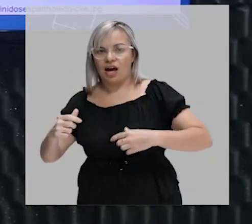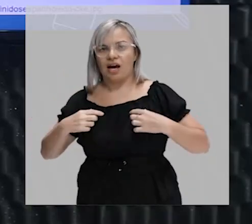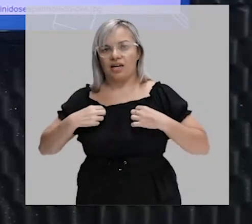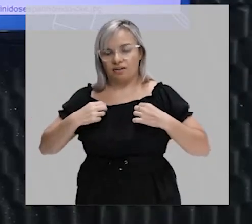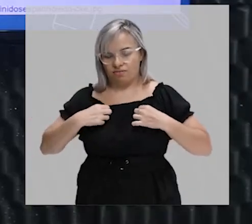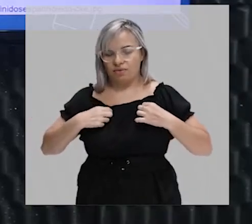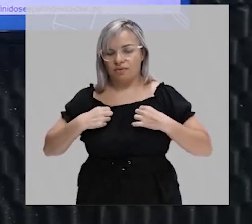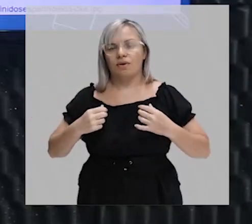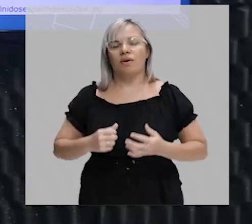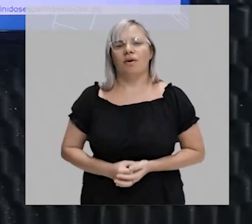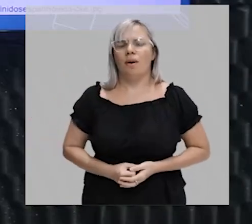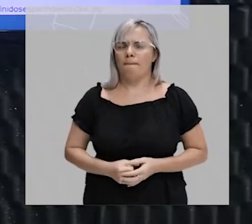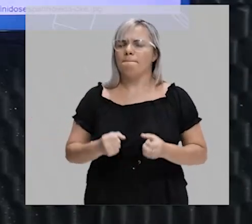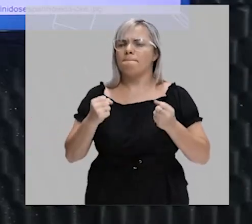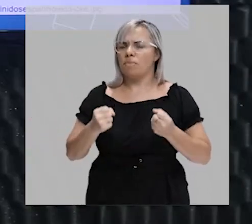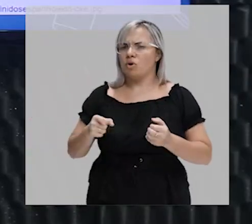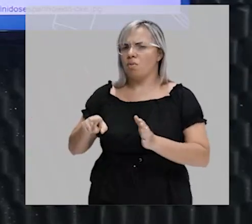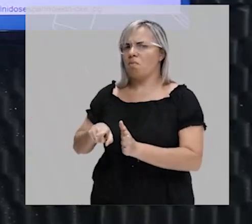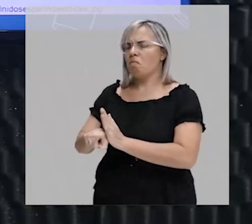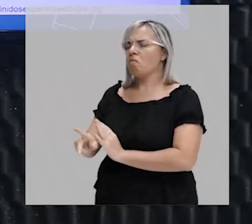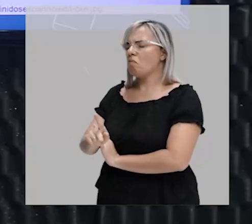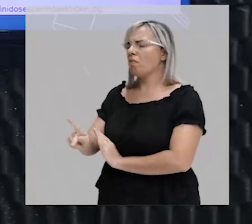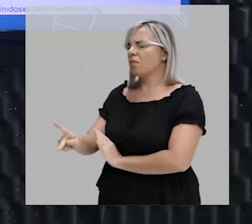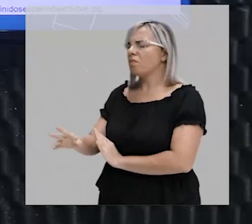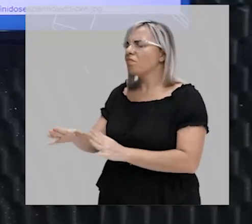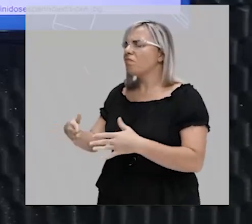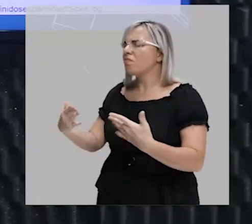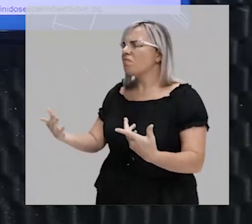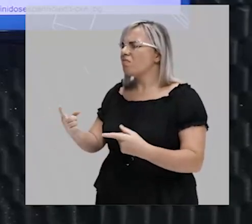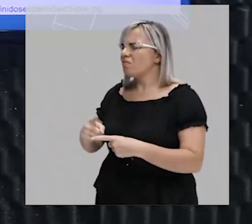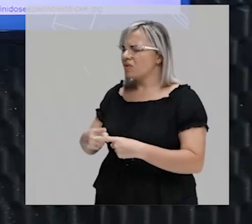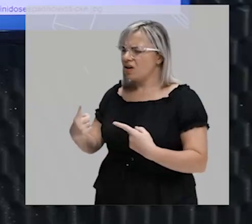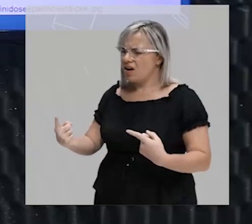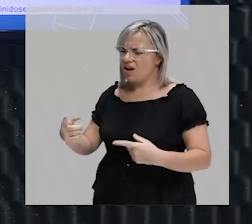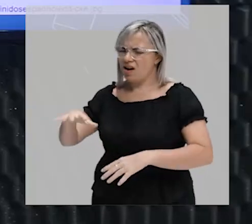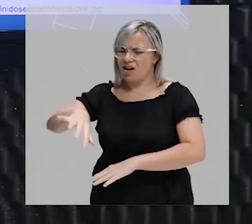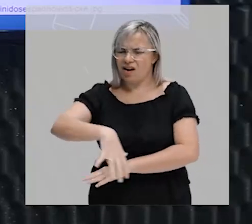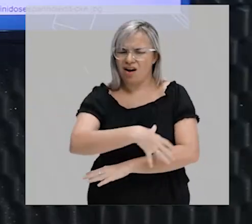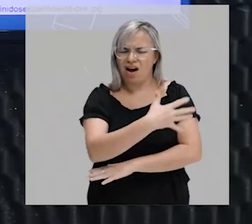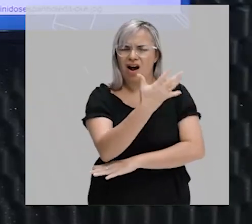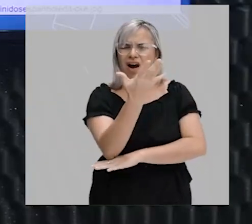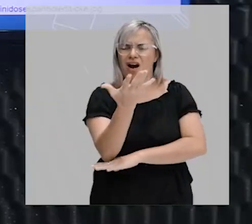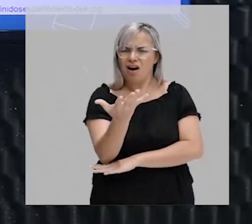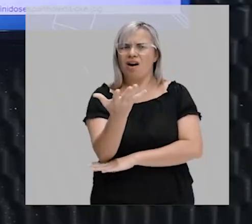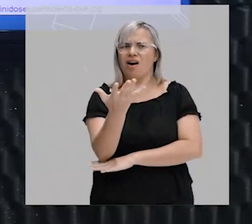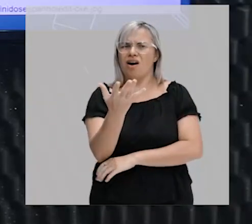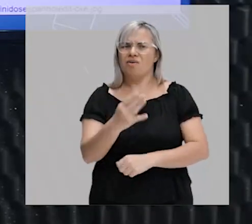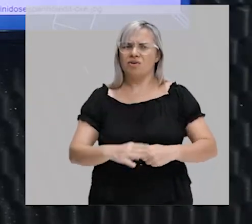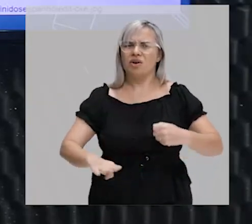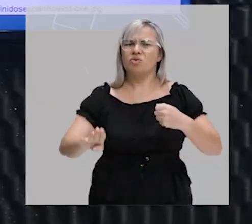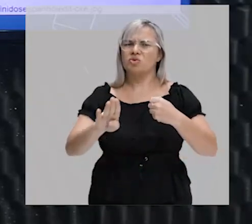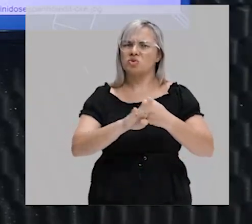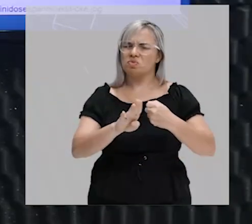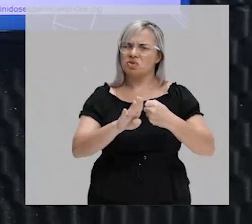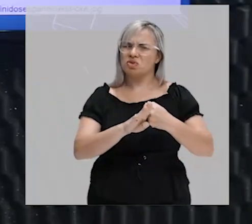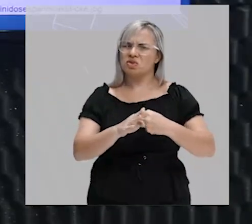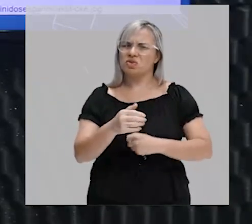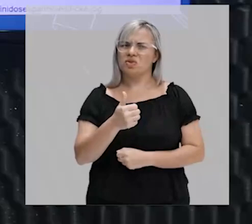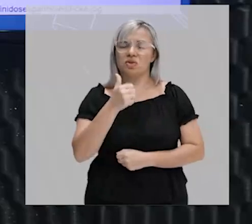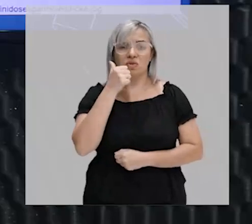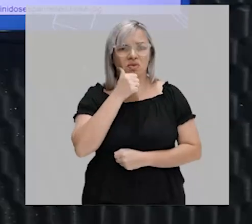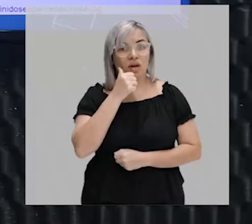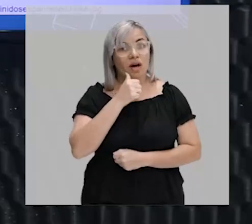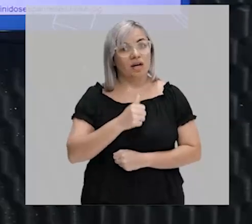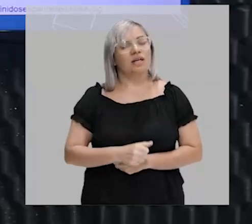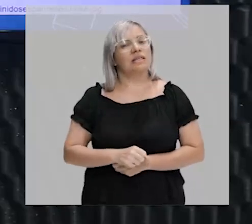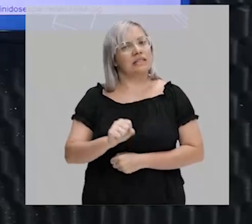vocês podem me perguntar aqui, professora, mas árvore não é um substantivo feminino? Sim, em